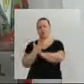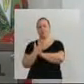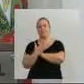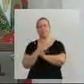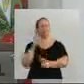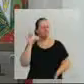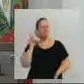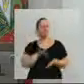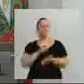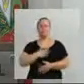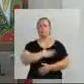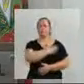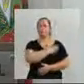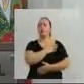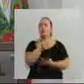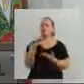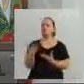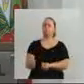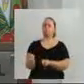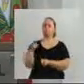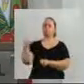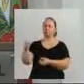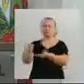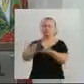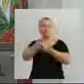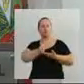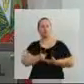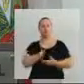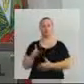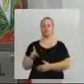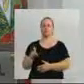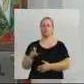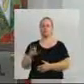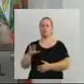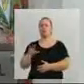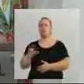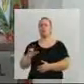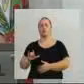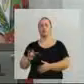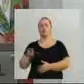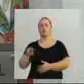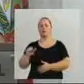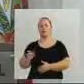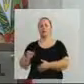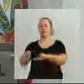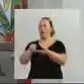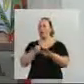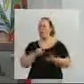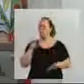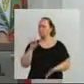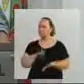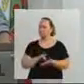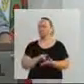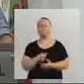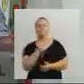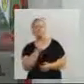reconhece a dedicação do deputado Décio Lima e que realmente possa continuar contribuindo com a nossa cidade. Vereador Robinho, mais